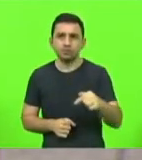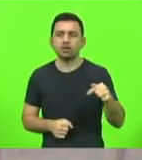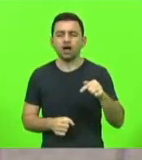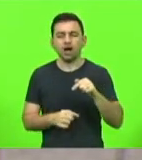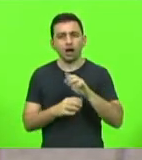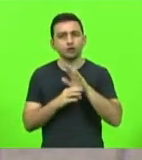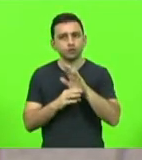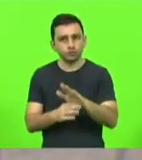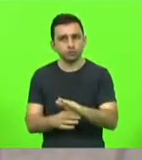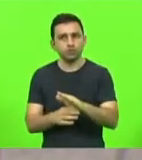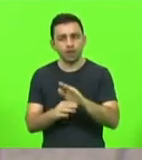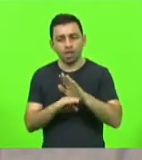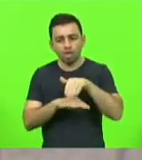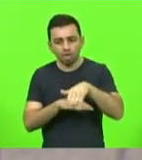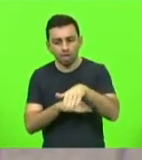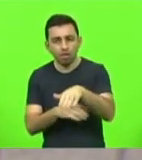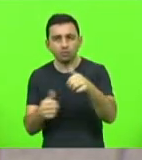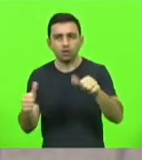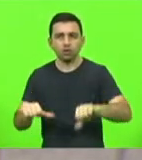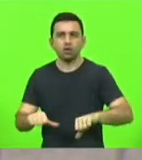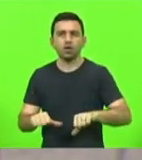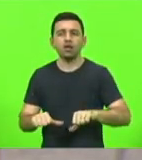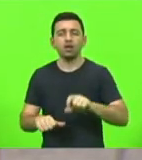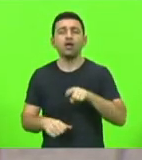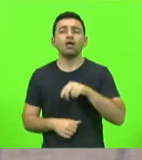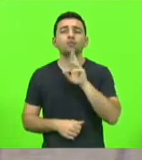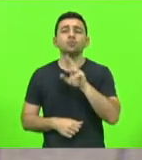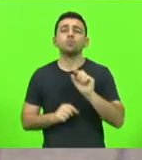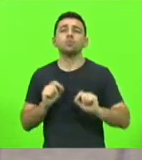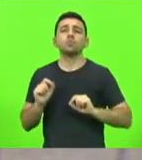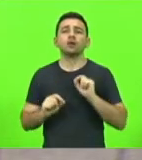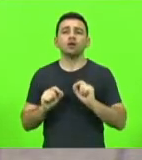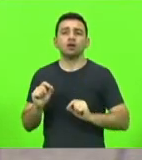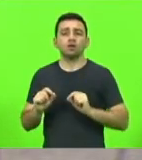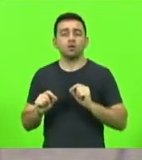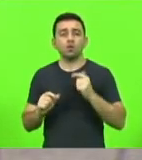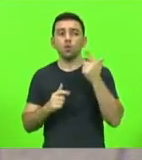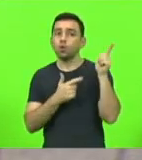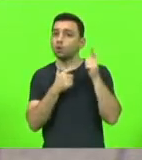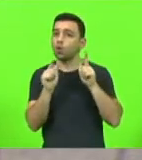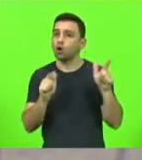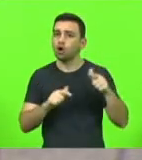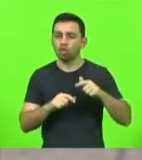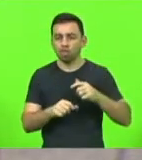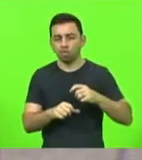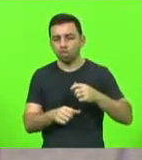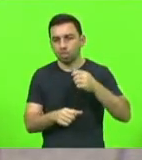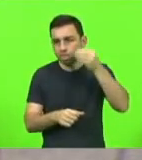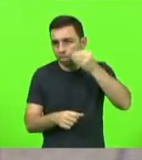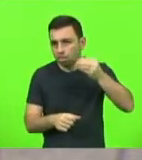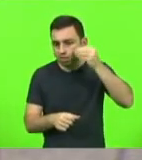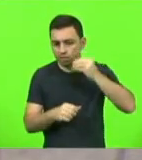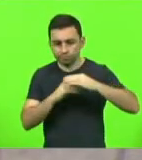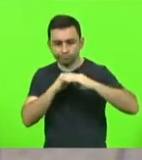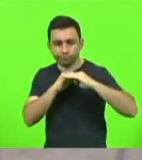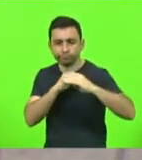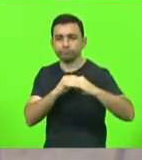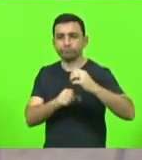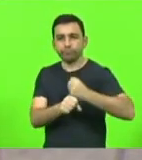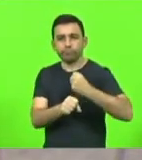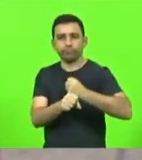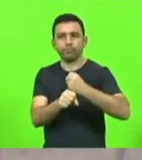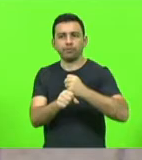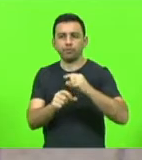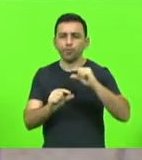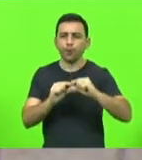muito a fazer isso. Mas isso é resultado de outros tapa-buracos que tentaram resolver uma situação que não se resolve